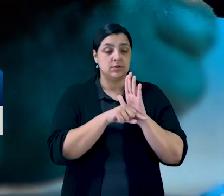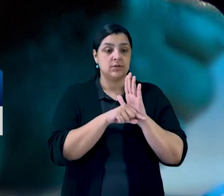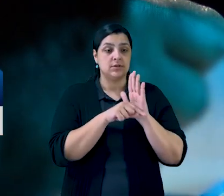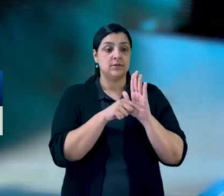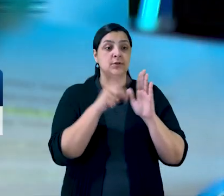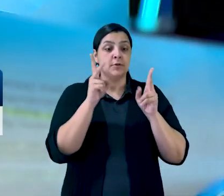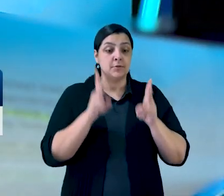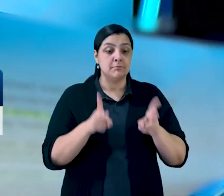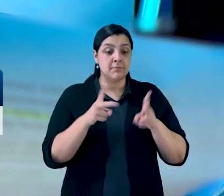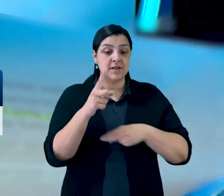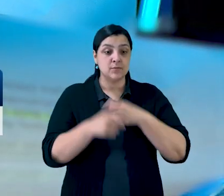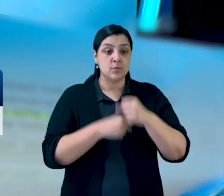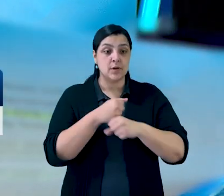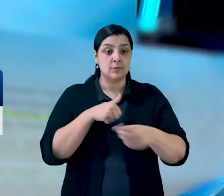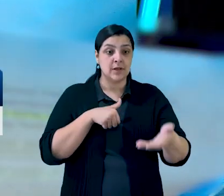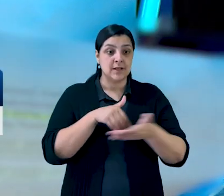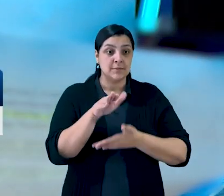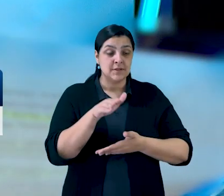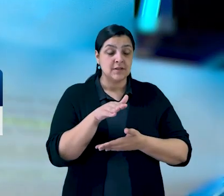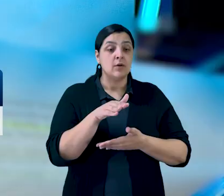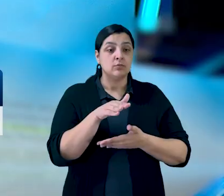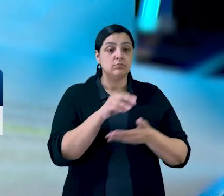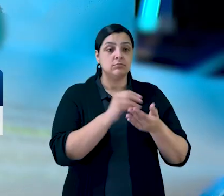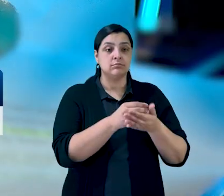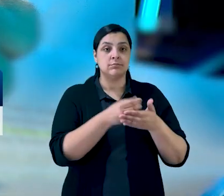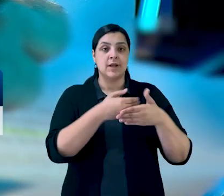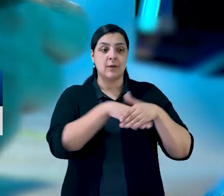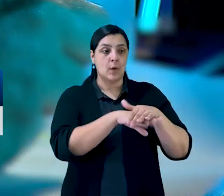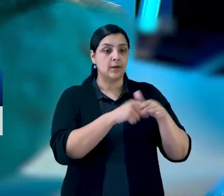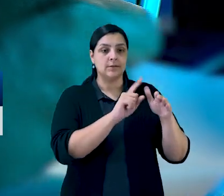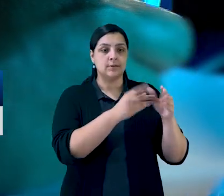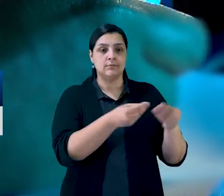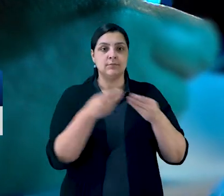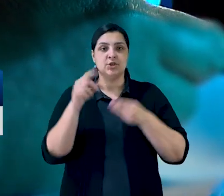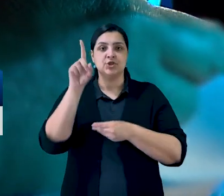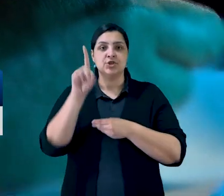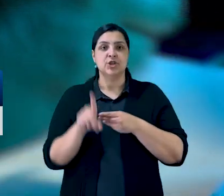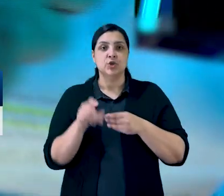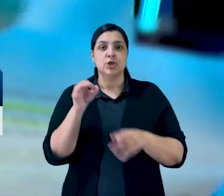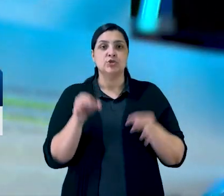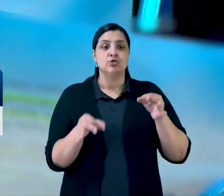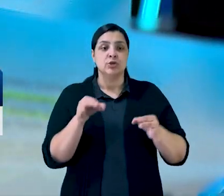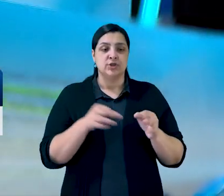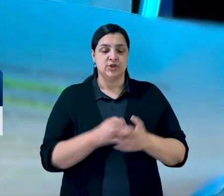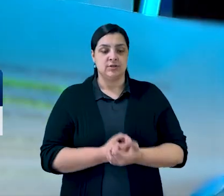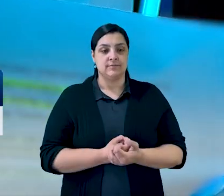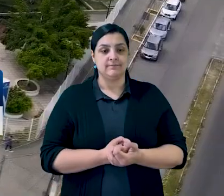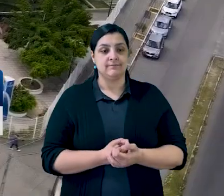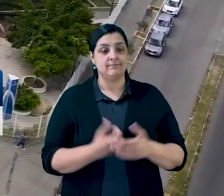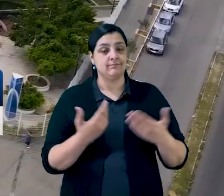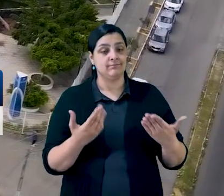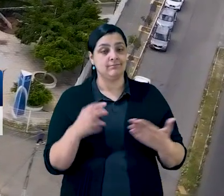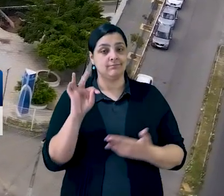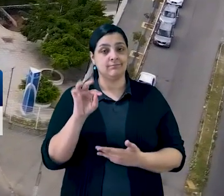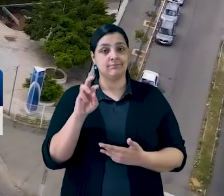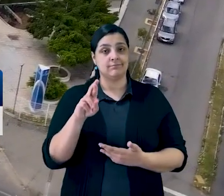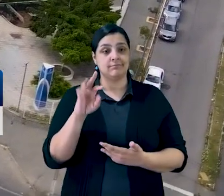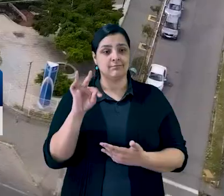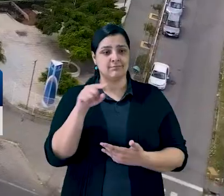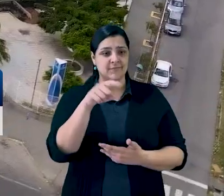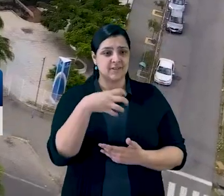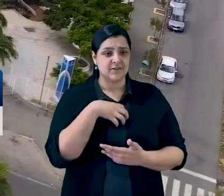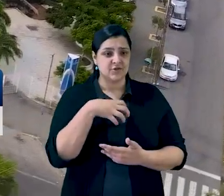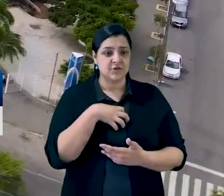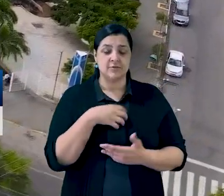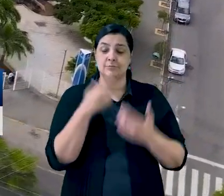foi desarquivada no mesmo ano das demissões e por solicitação da diretoria jurídica da empresa. No entendimento do